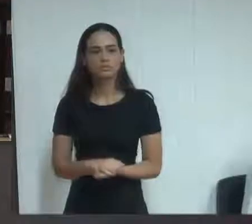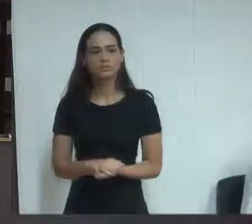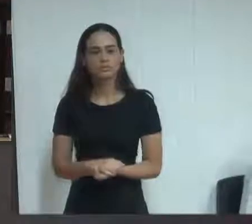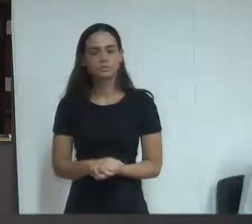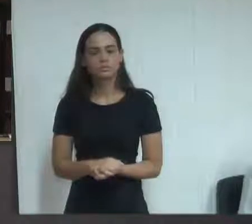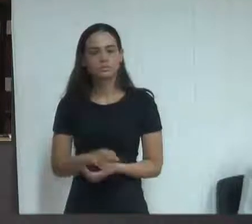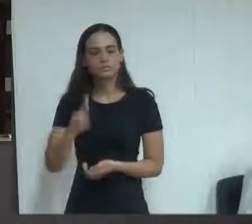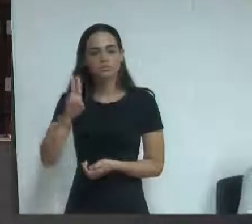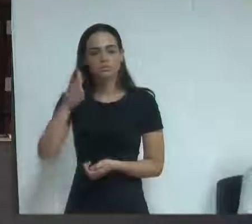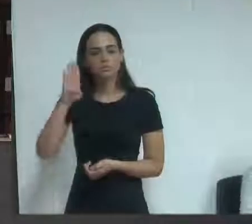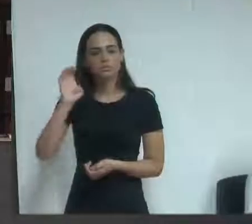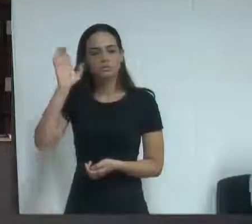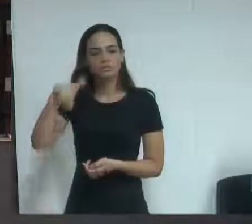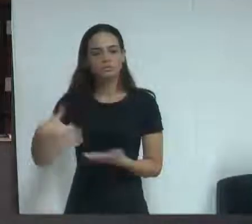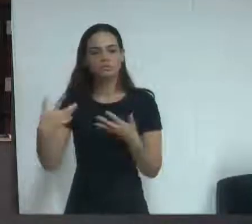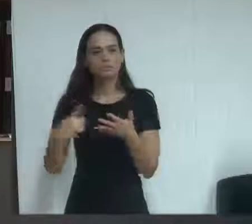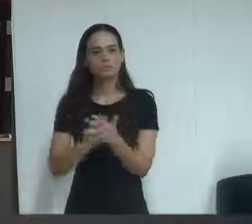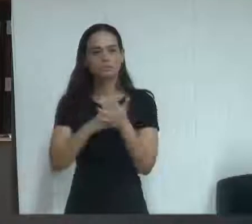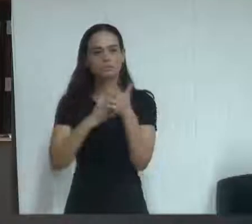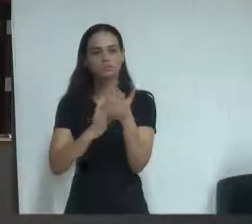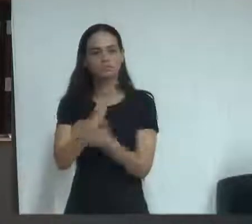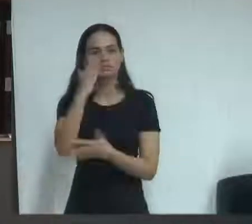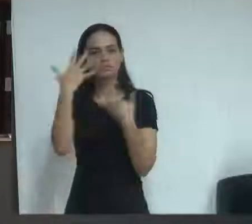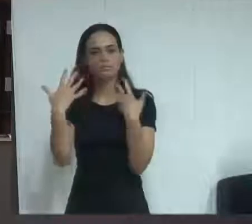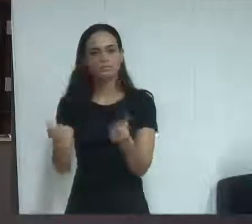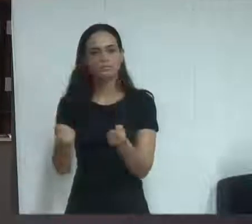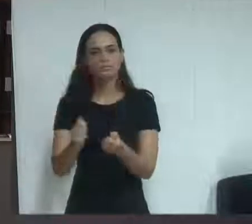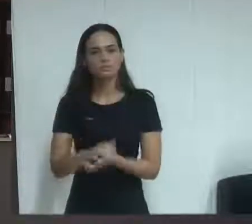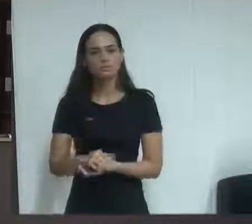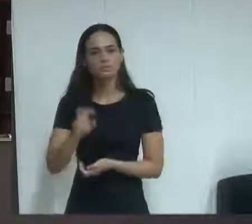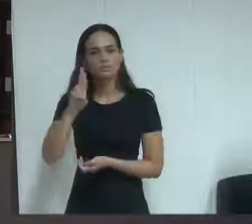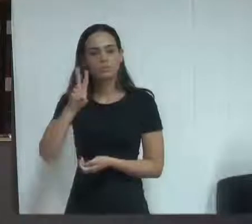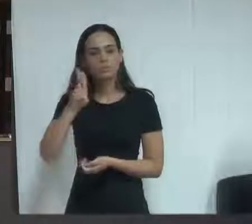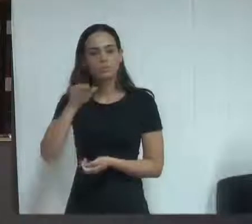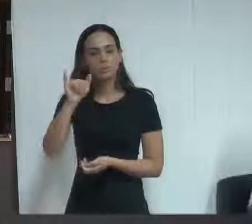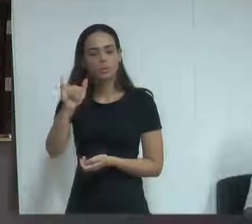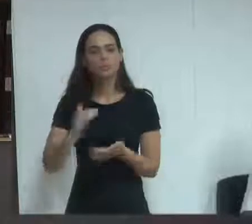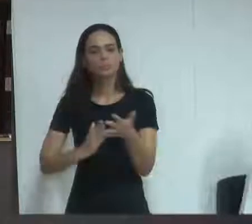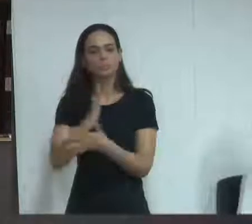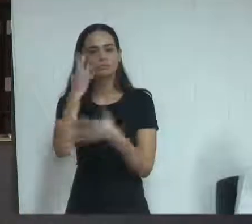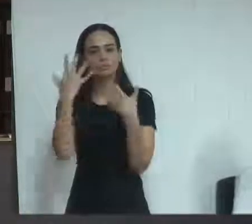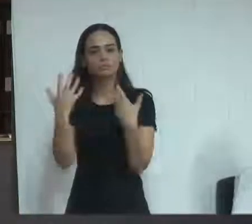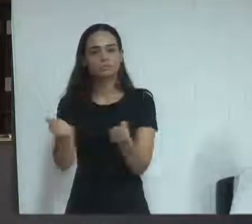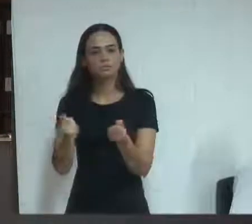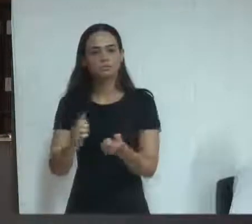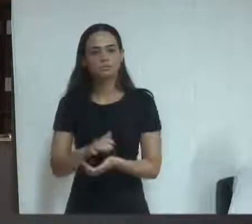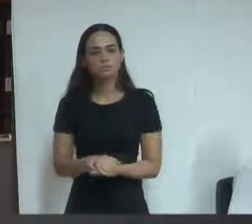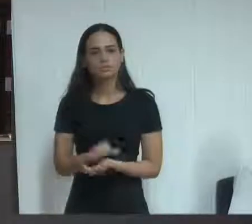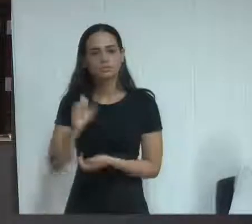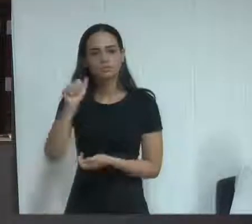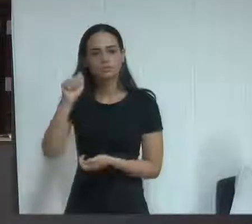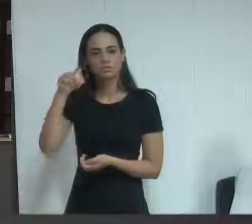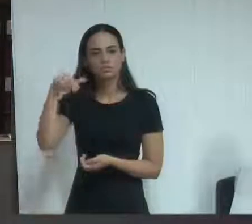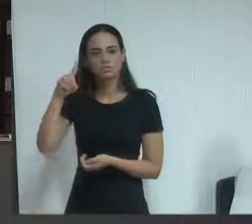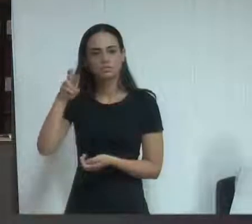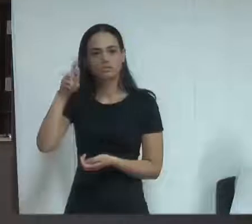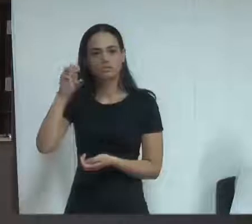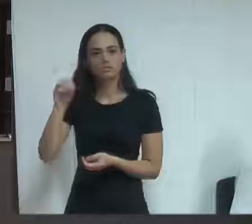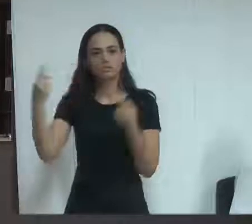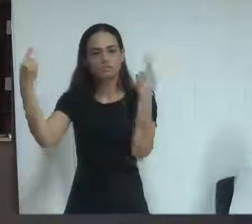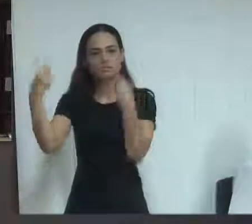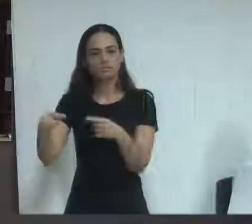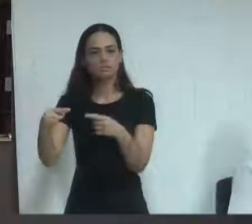Vereador Rubens Nunes. Aprovo. Vereador Rui Macaxeira. Aprovo. E vereador Sandro Rebeca. Reprovo.